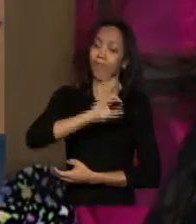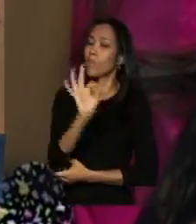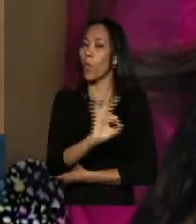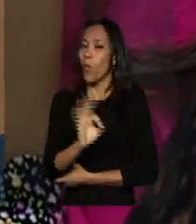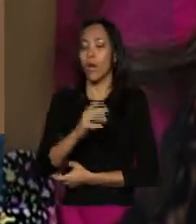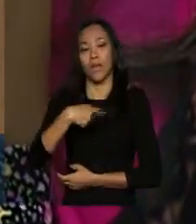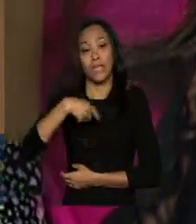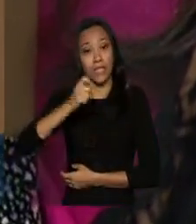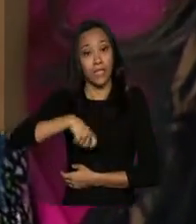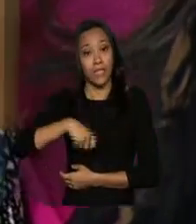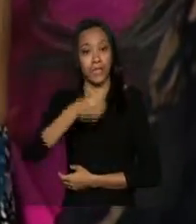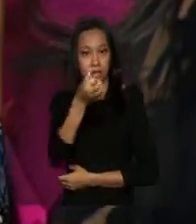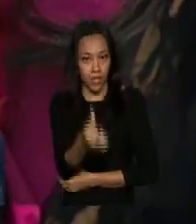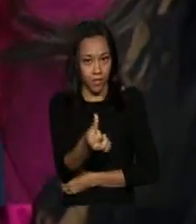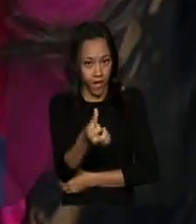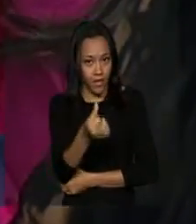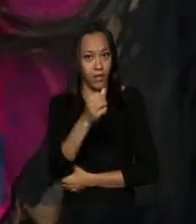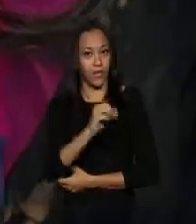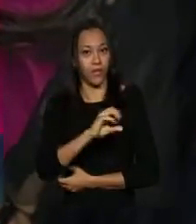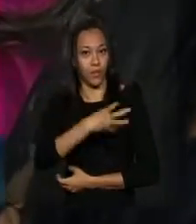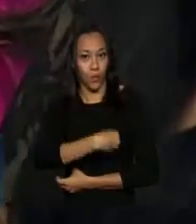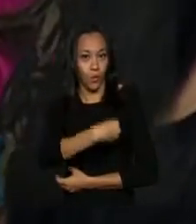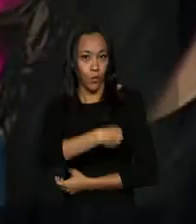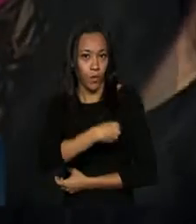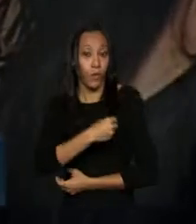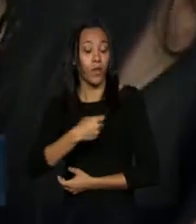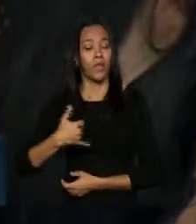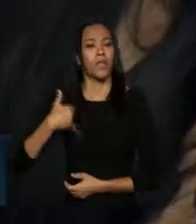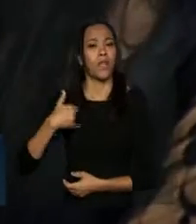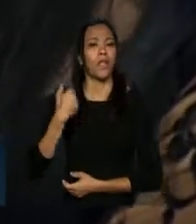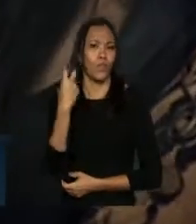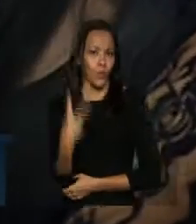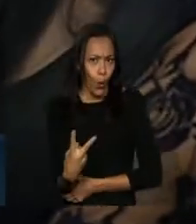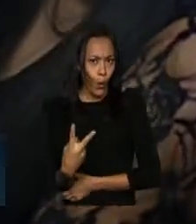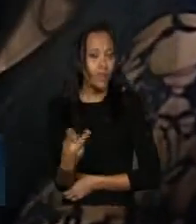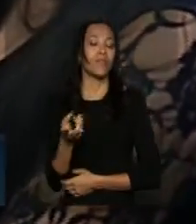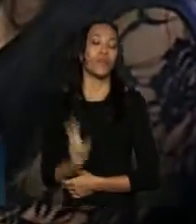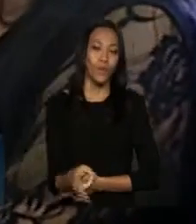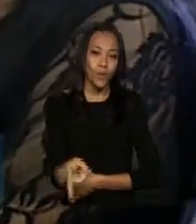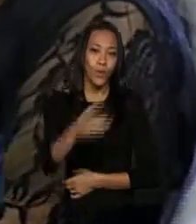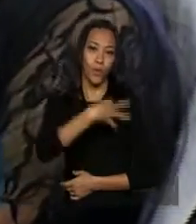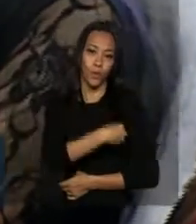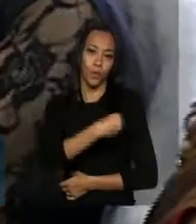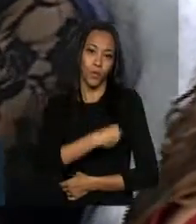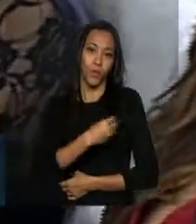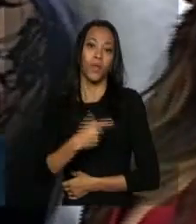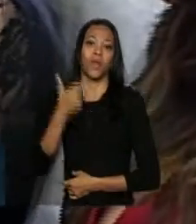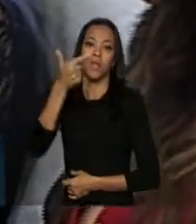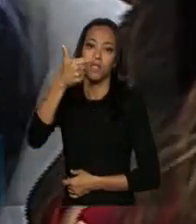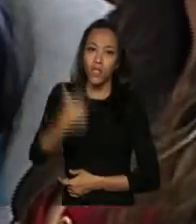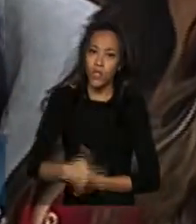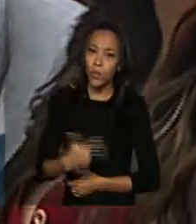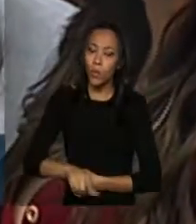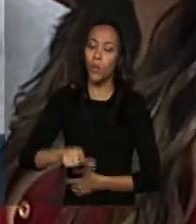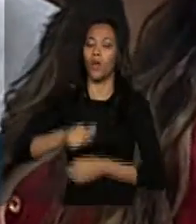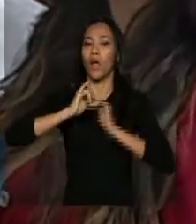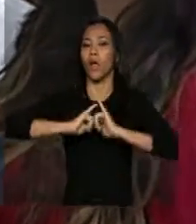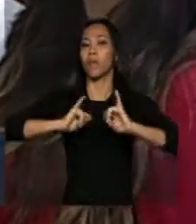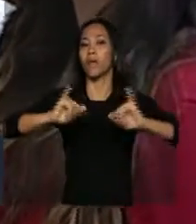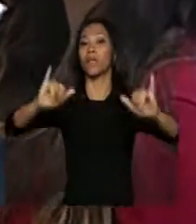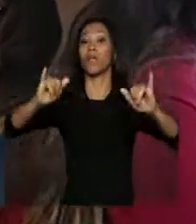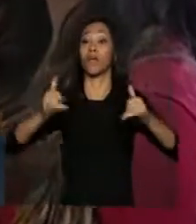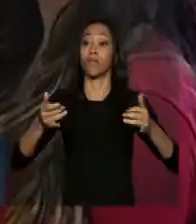6 meses exclusivamente. E aí, quando ela fez 2 anos, ela ainda estava mamando. Foi quando eu fiz a minha segunda campanha, preconizando